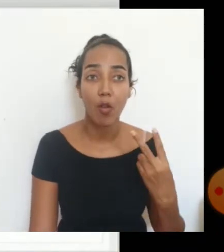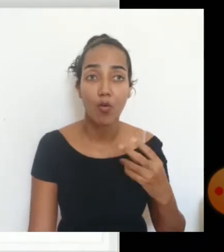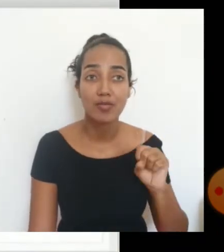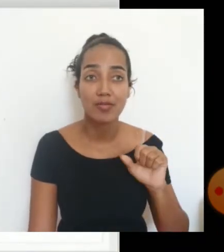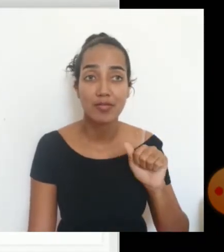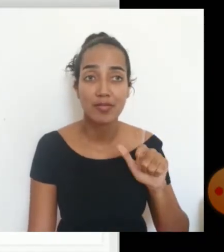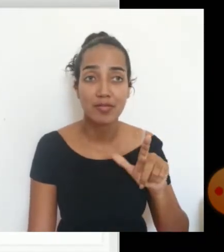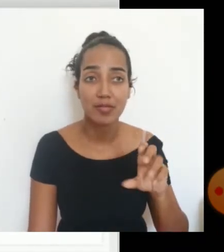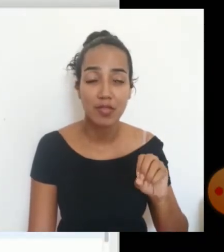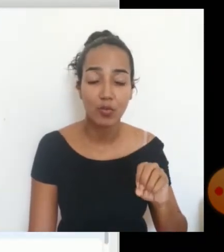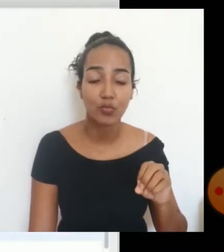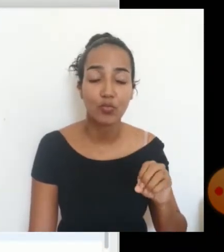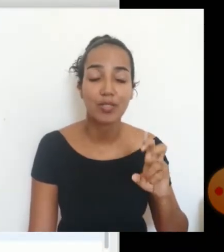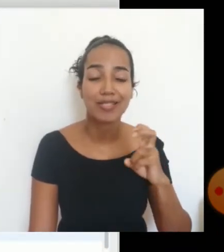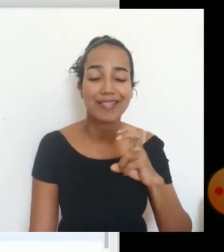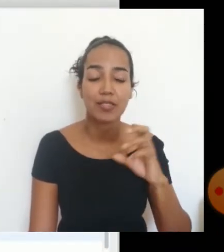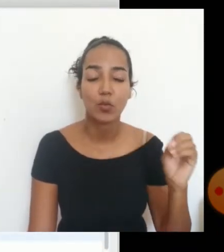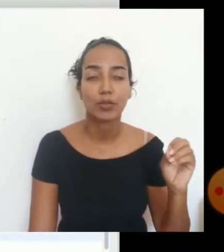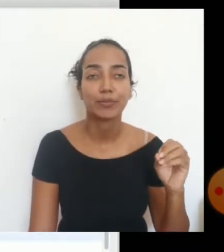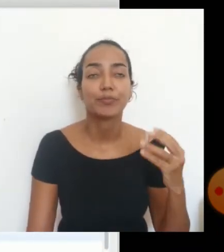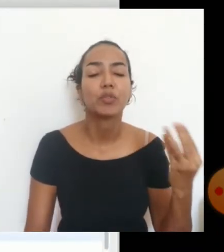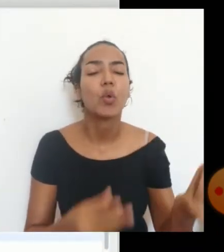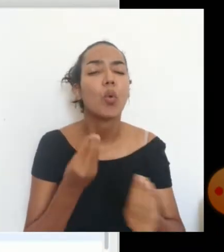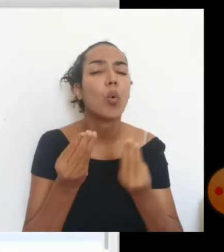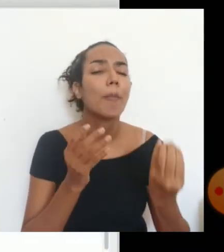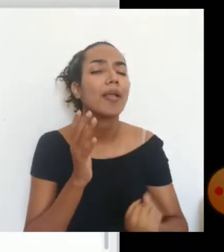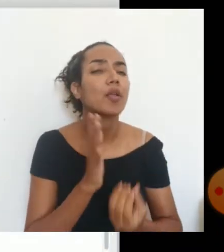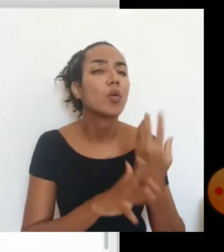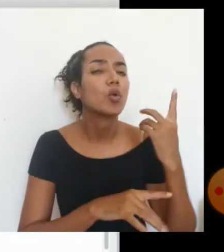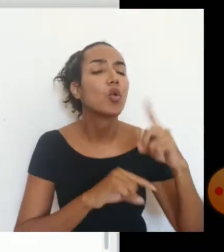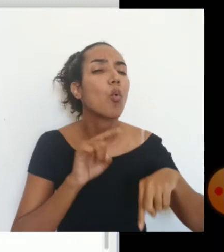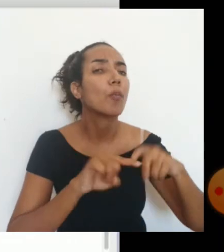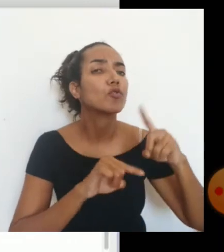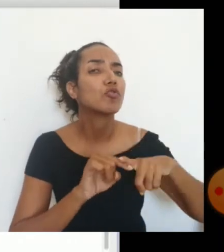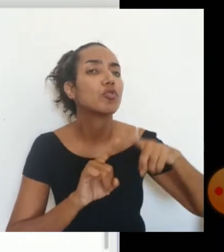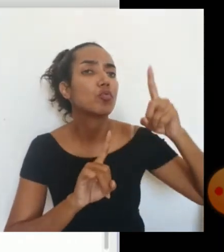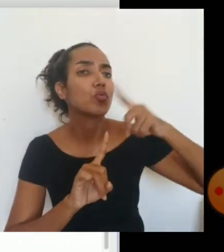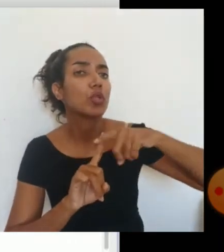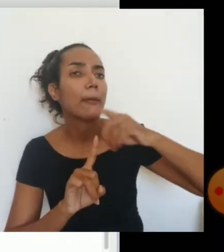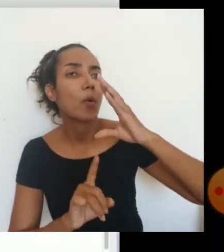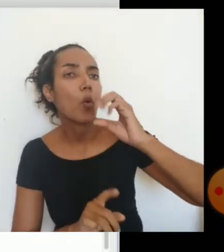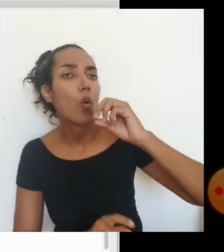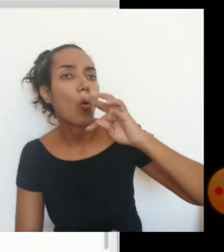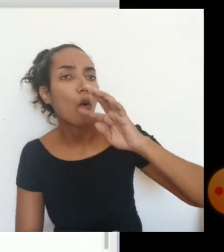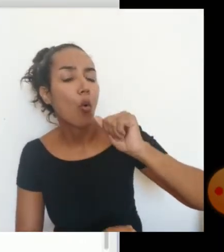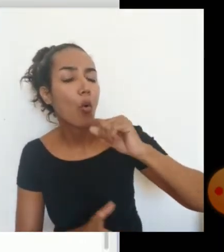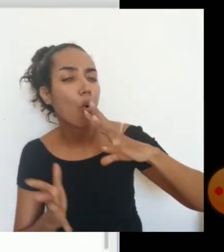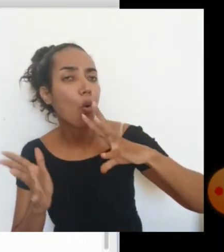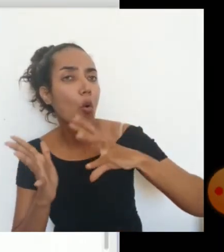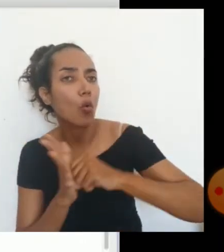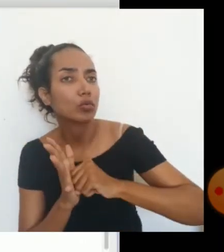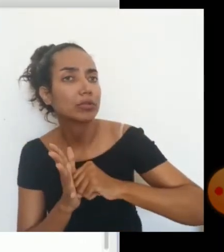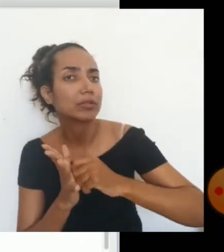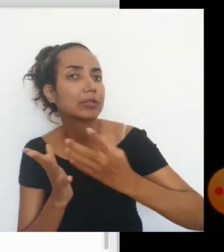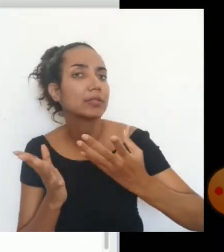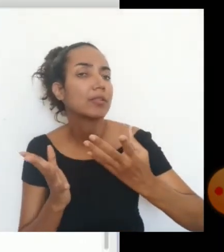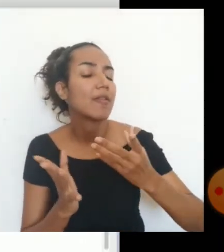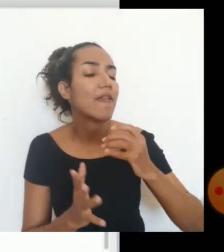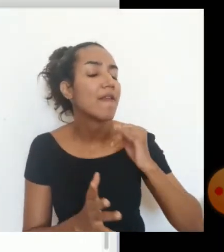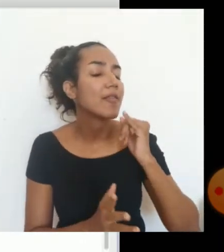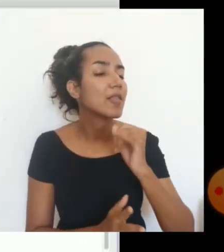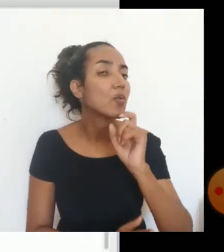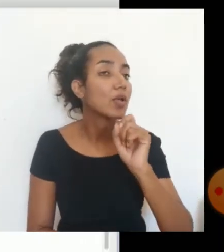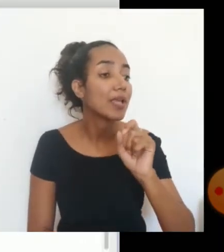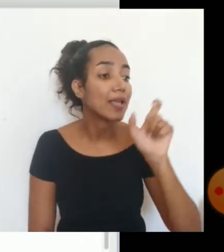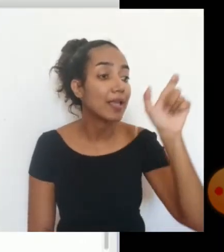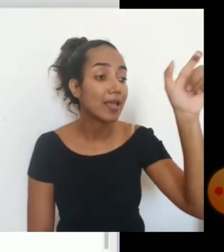tipo conta e digo que o titular da conta é um cliente pré-definido, um